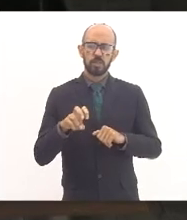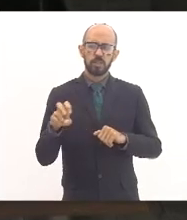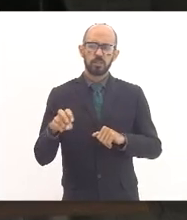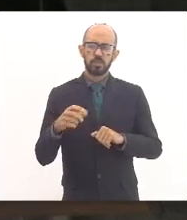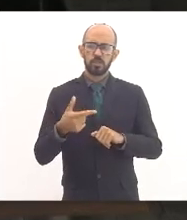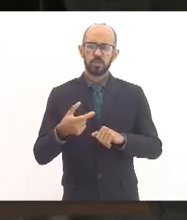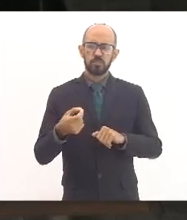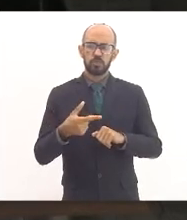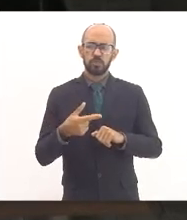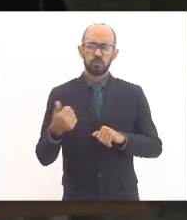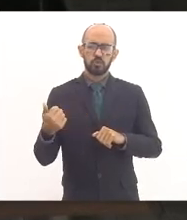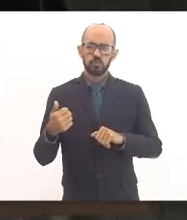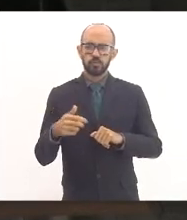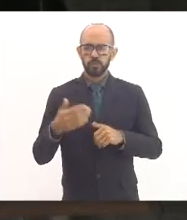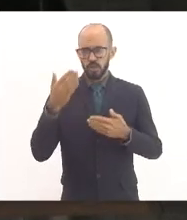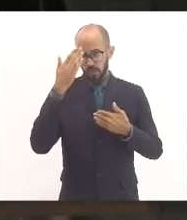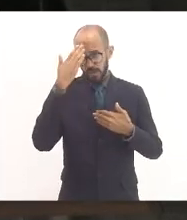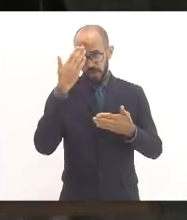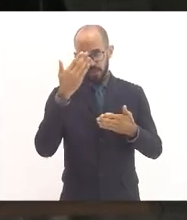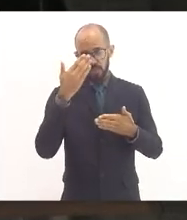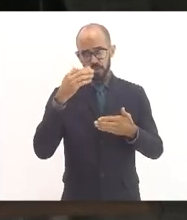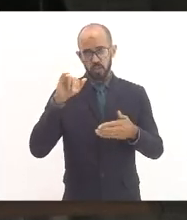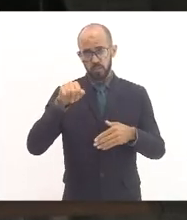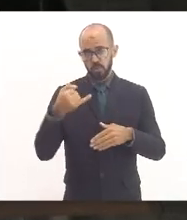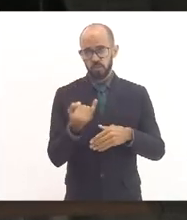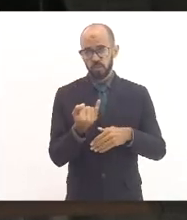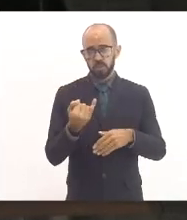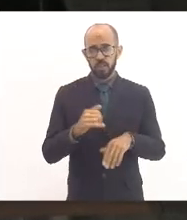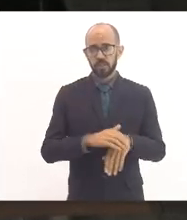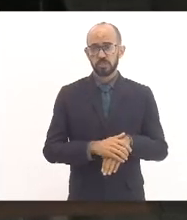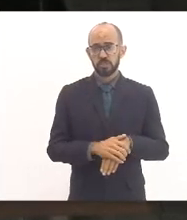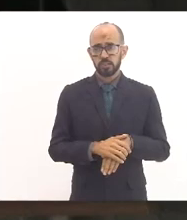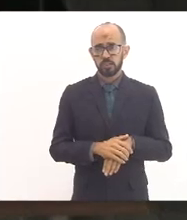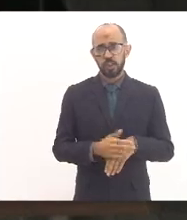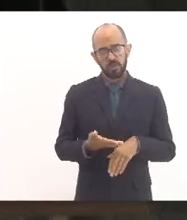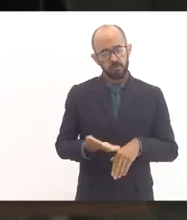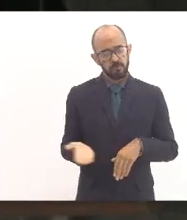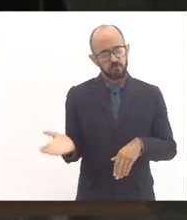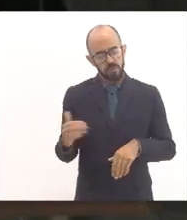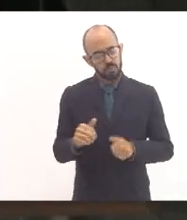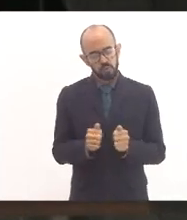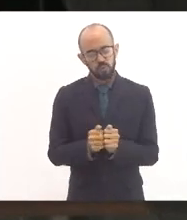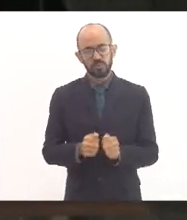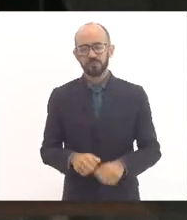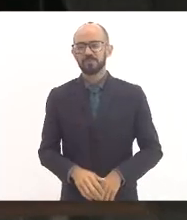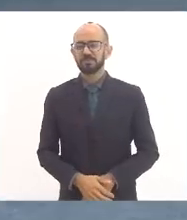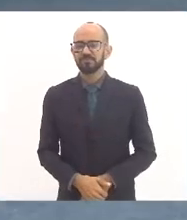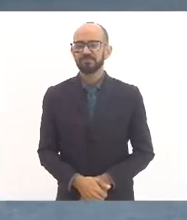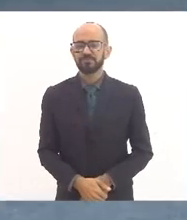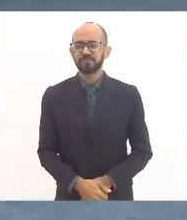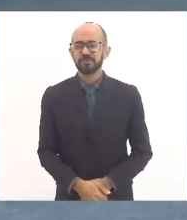tal queria agradecer a oportunidade e vamos com tudo